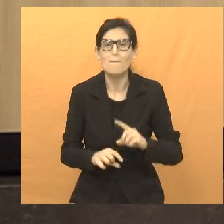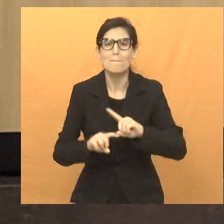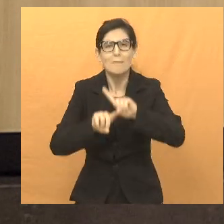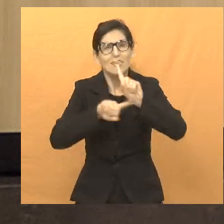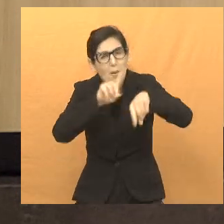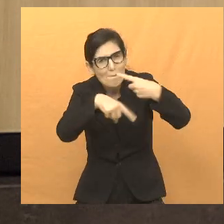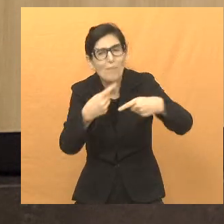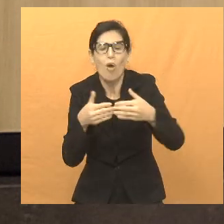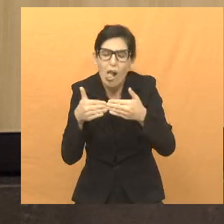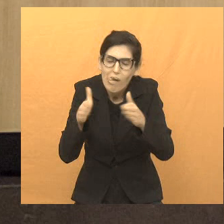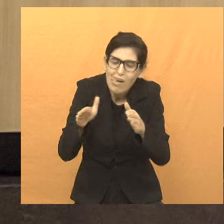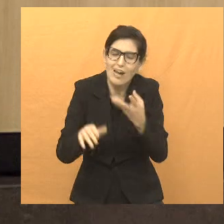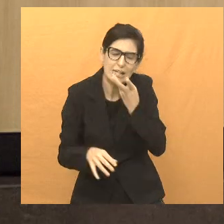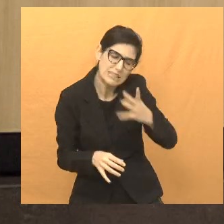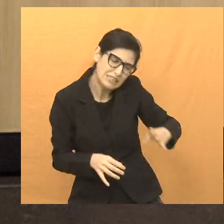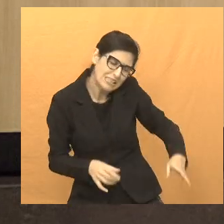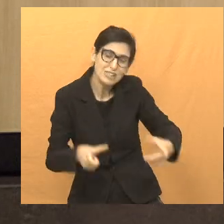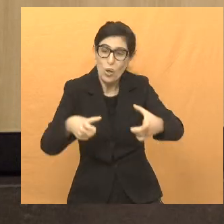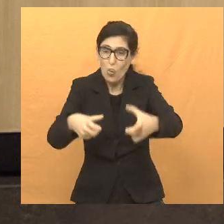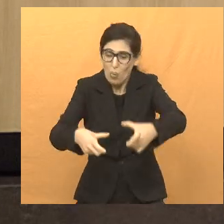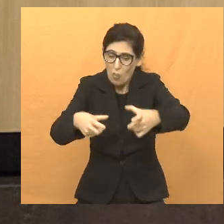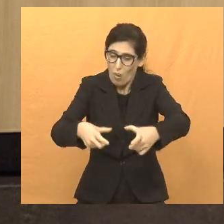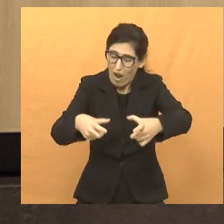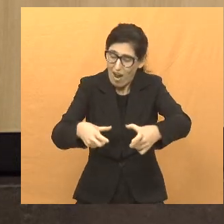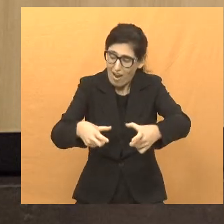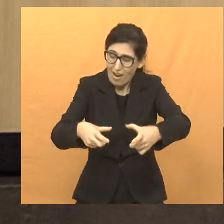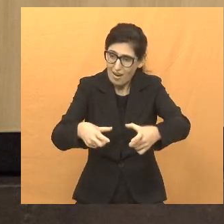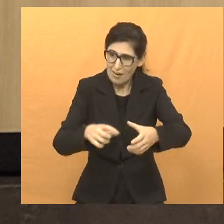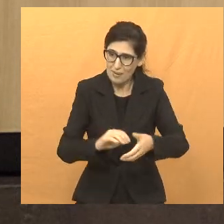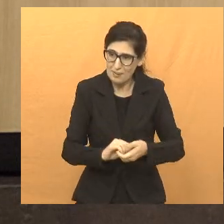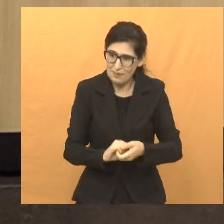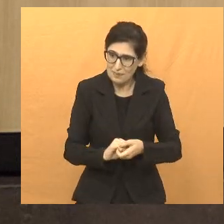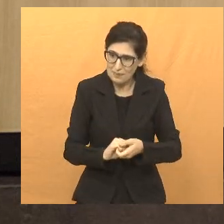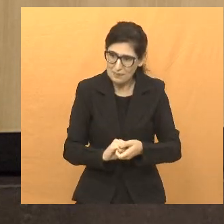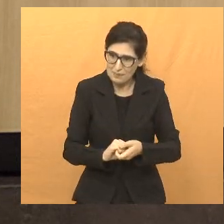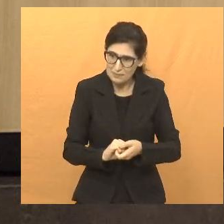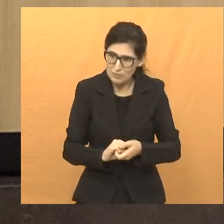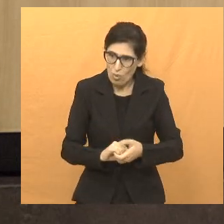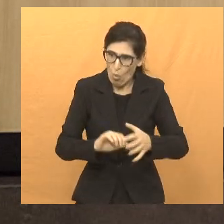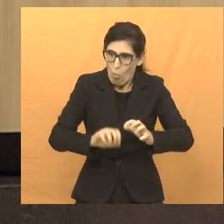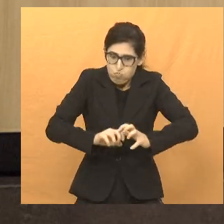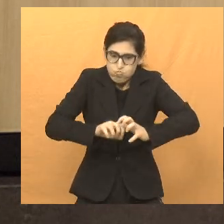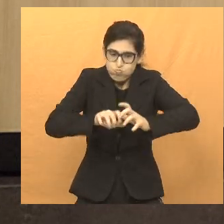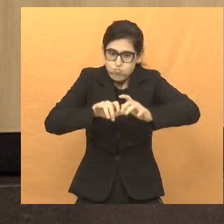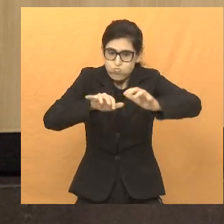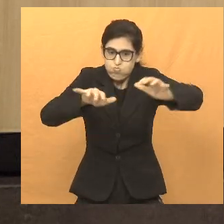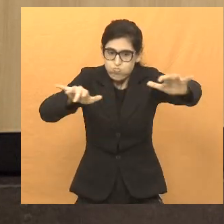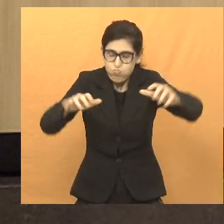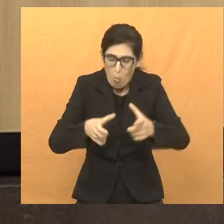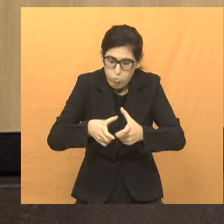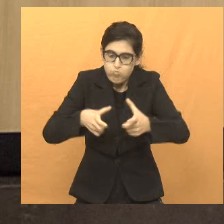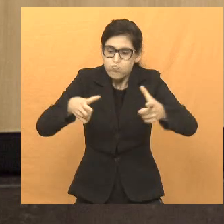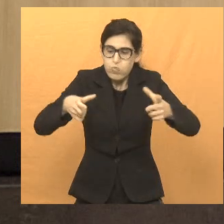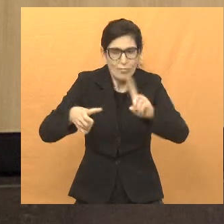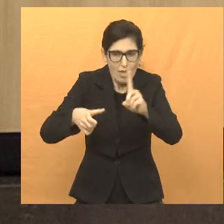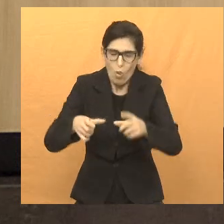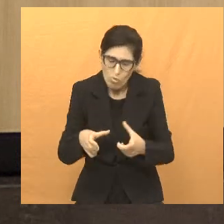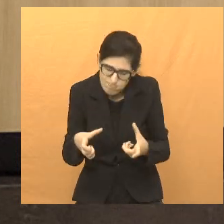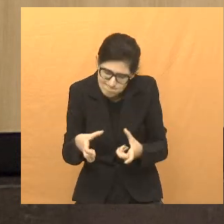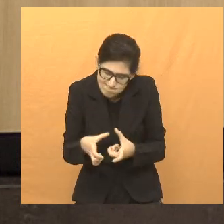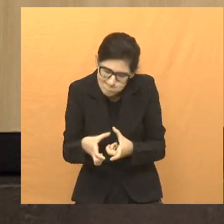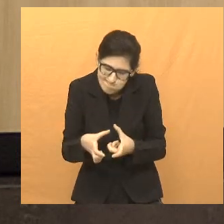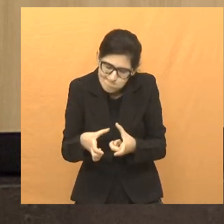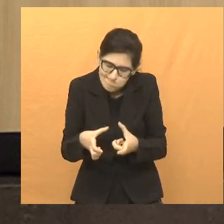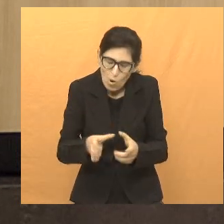ela não teve tanta... A ocupação não foi tão grande. Inauguramos com cuidado a ala adulta, pensando